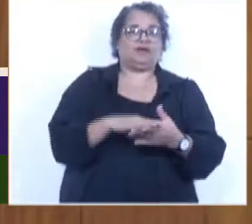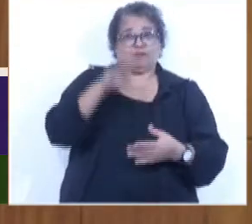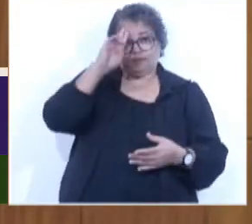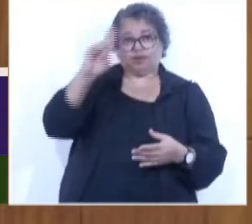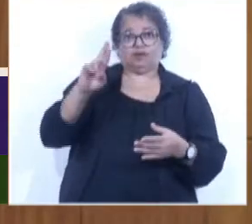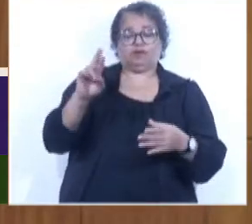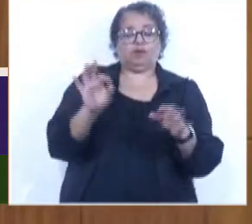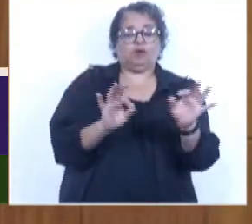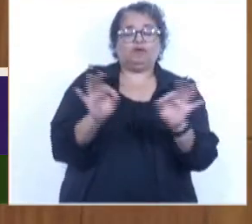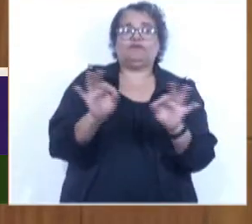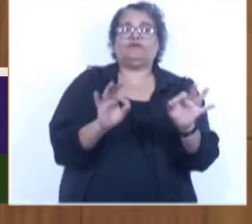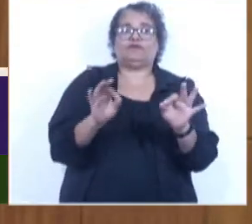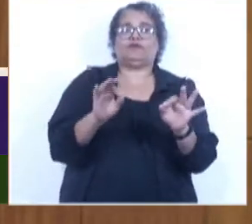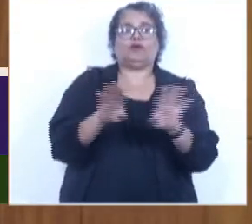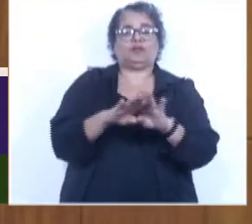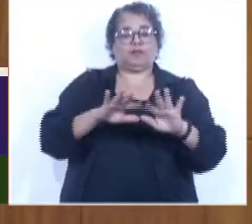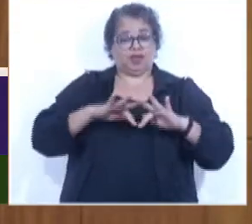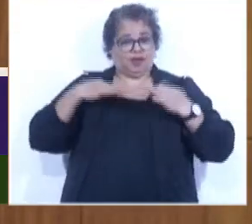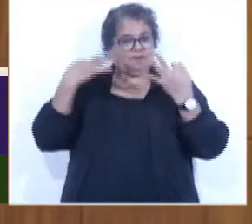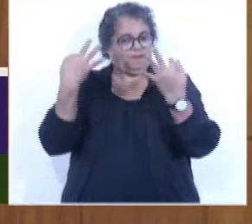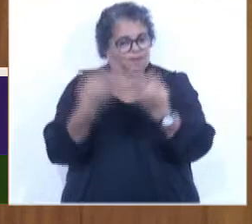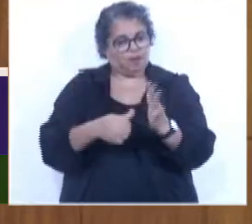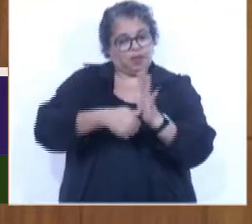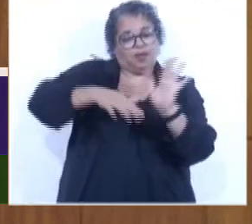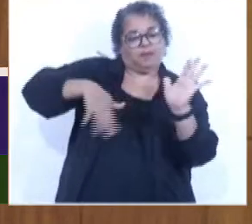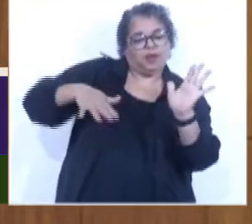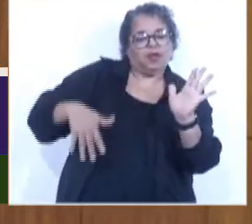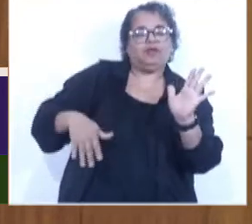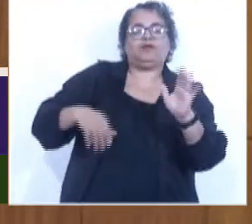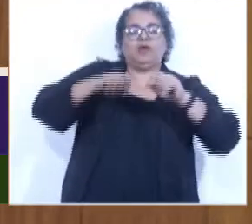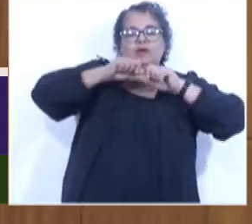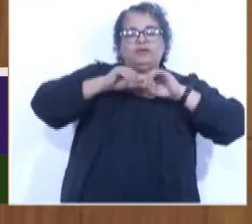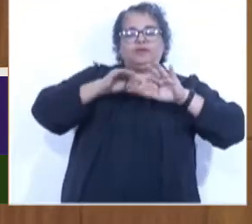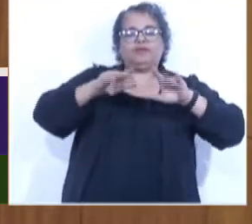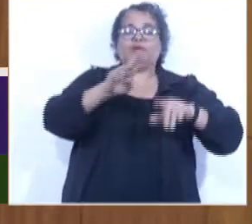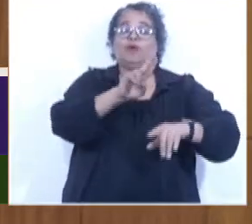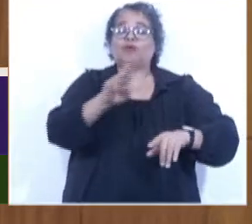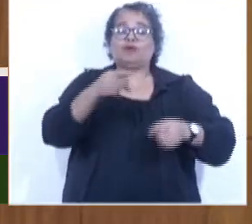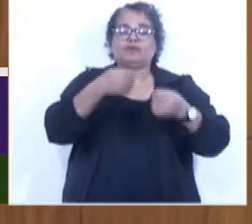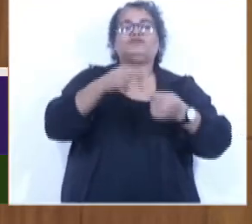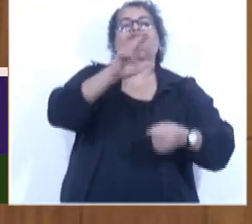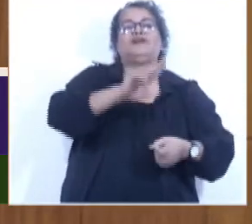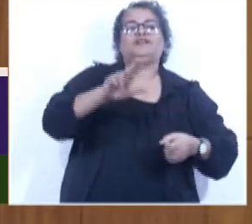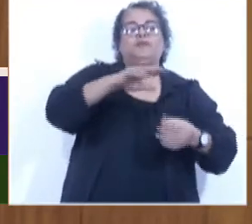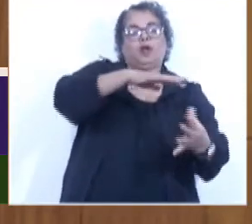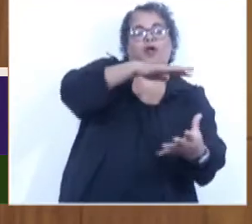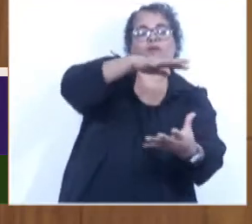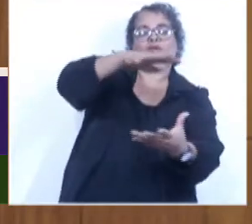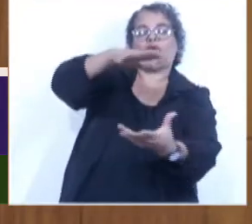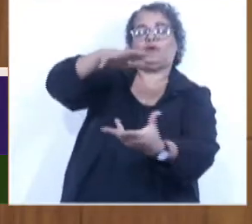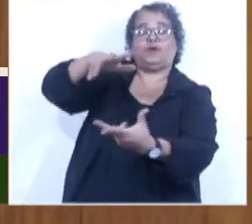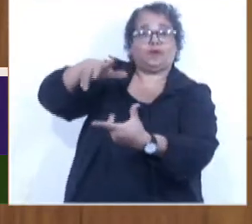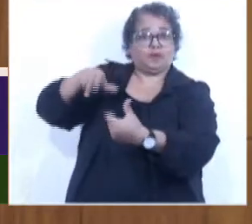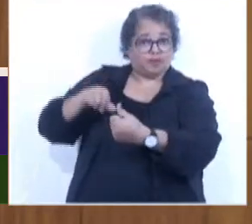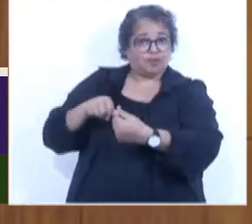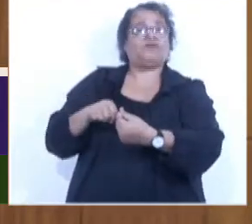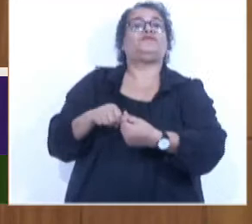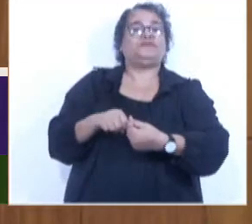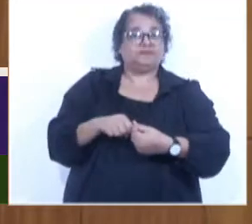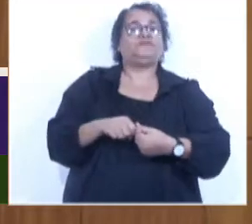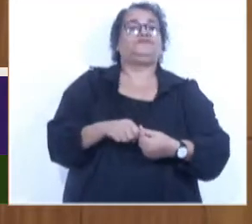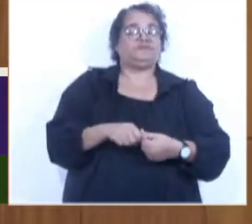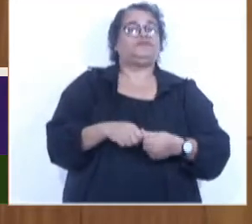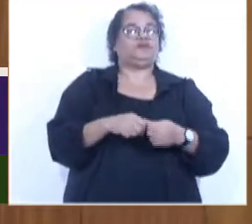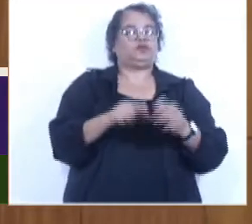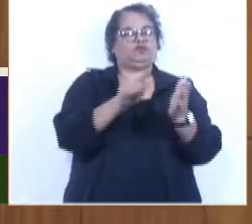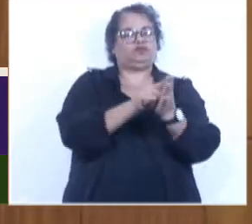funcionários a família Praia Clube tem levado o nome de Uberlândia para o mundo Uberlândia está estampado nas capas